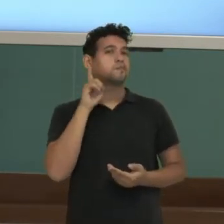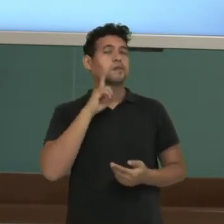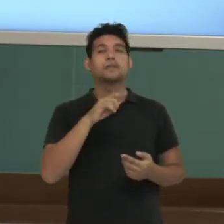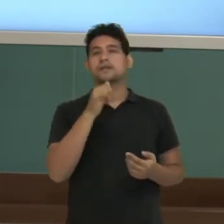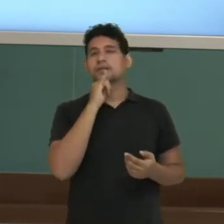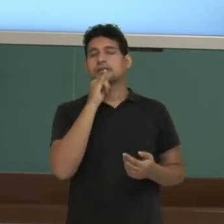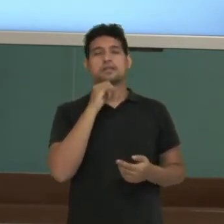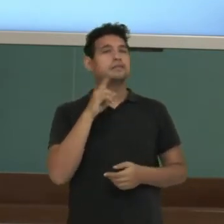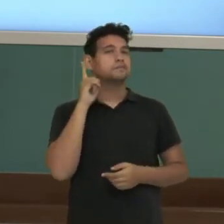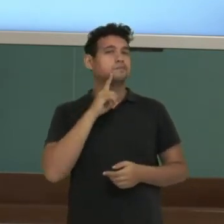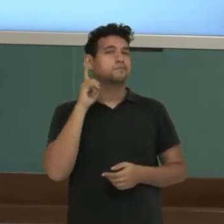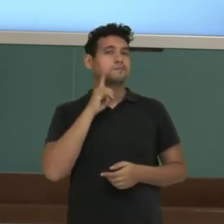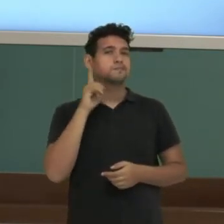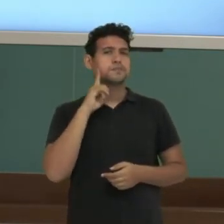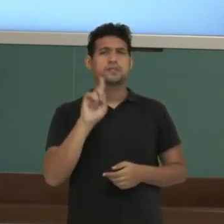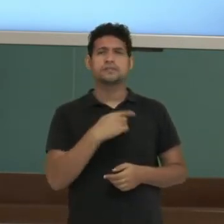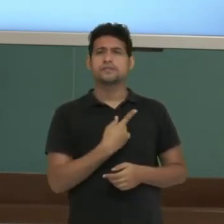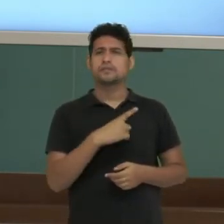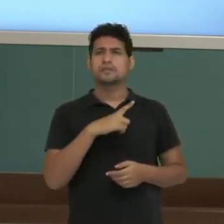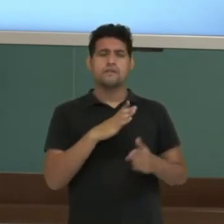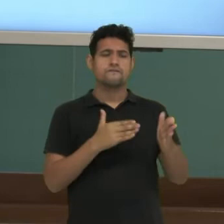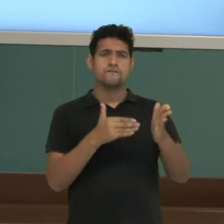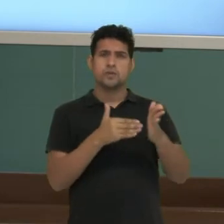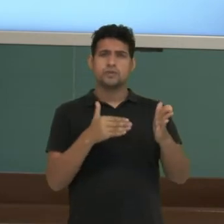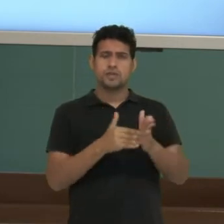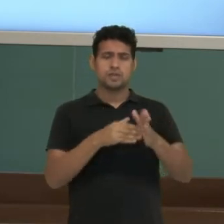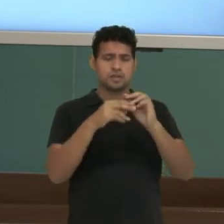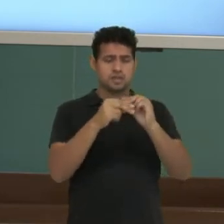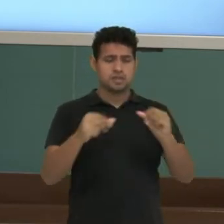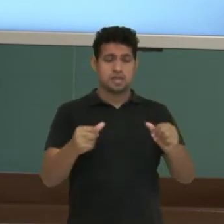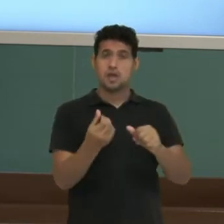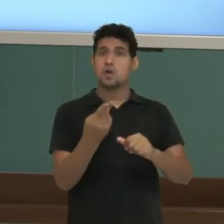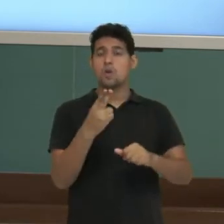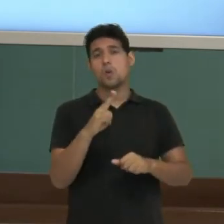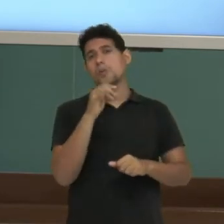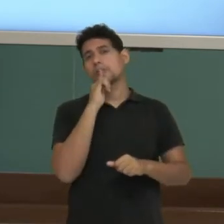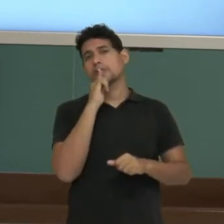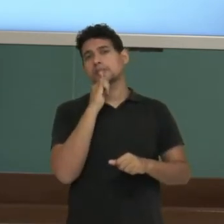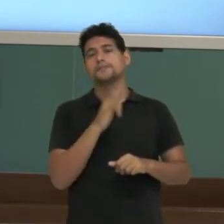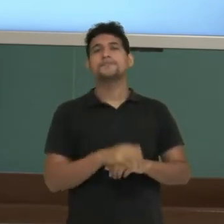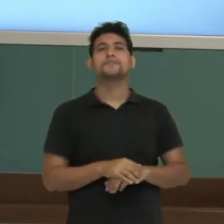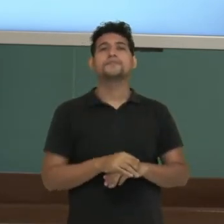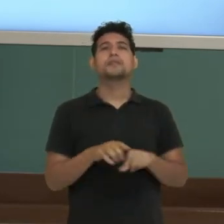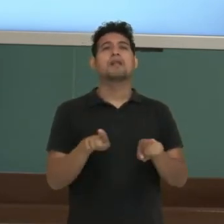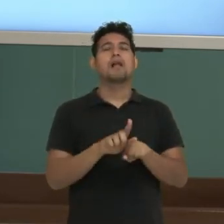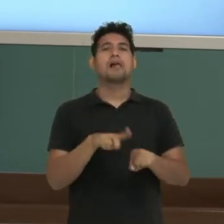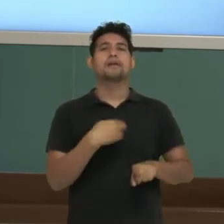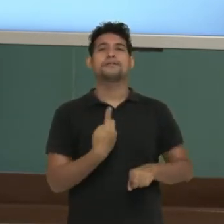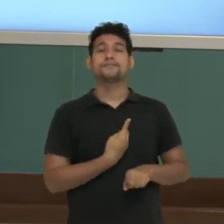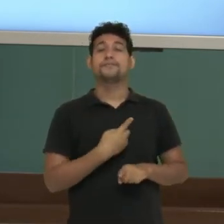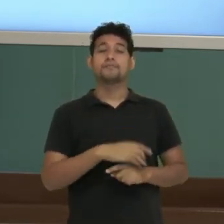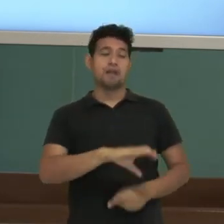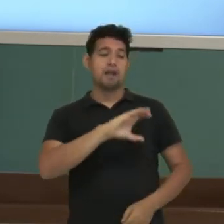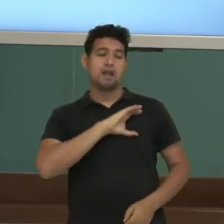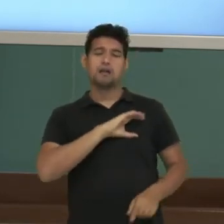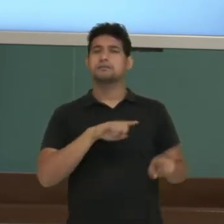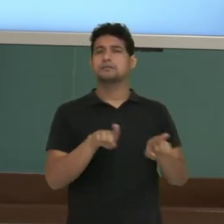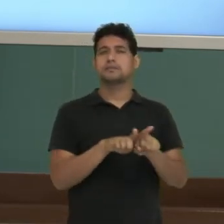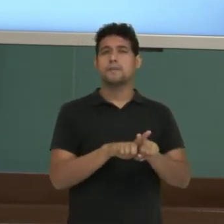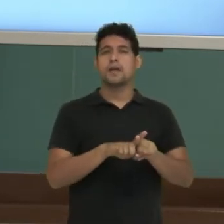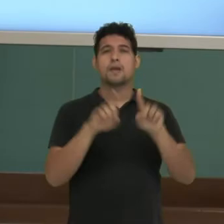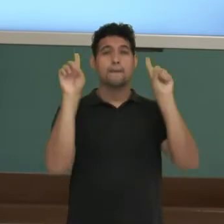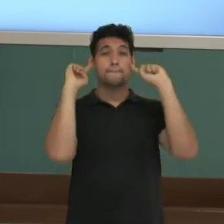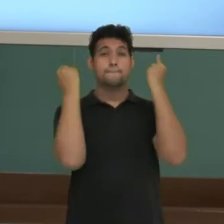exemplo dos Estados Unidos, nós temos fronteiras terrestres, ou seja, secas, Nós temos com Canadá e México e